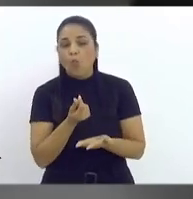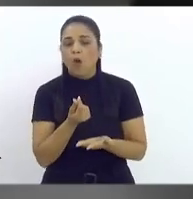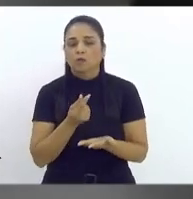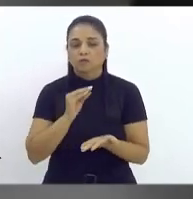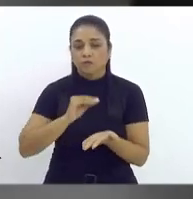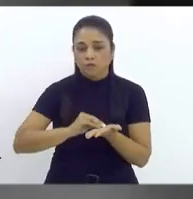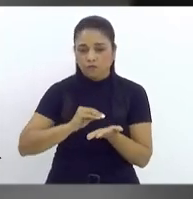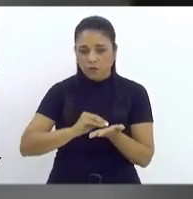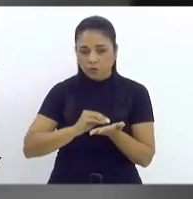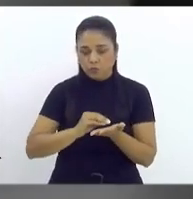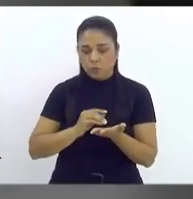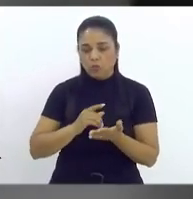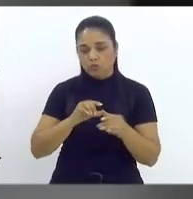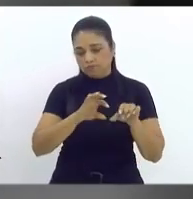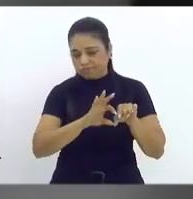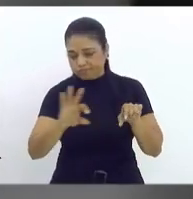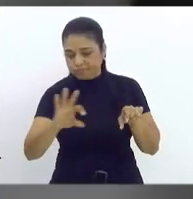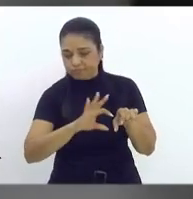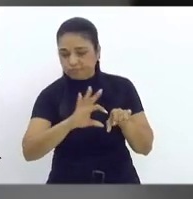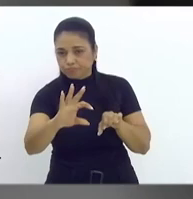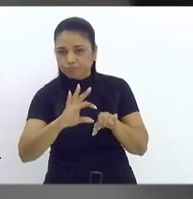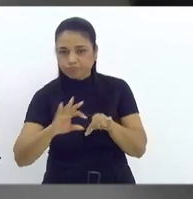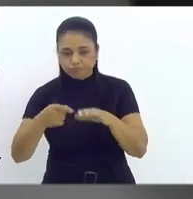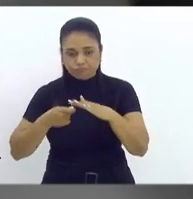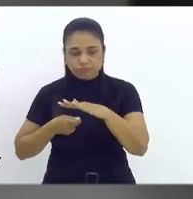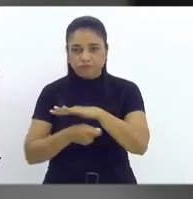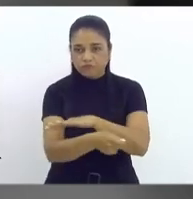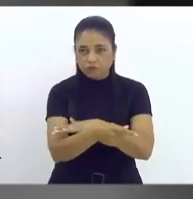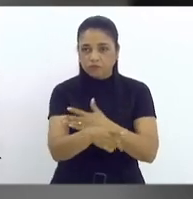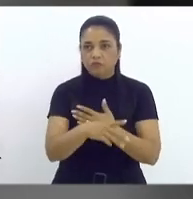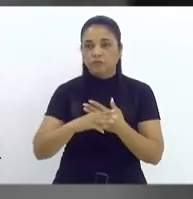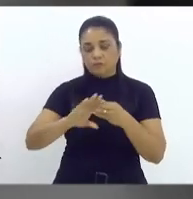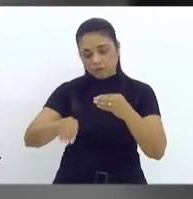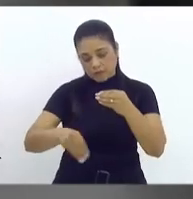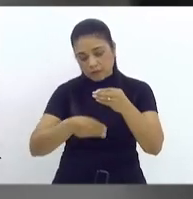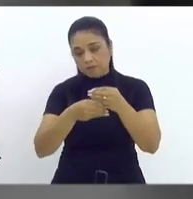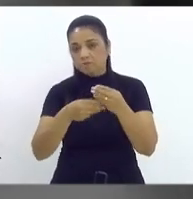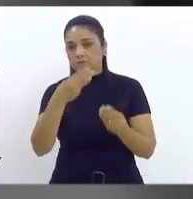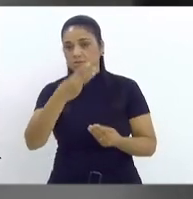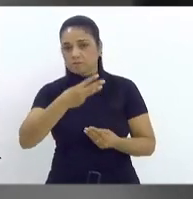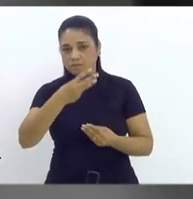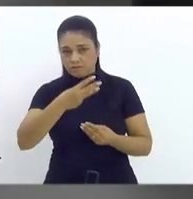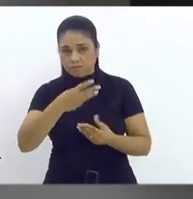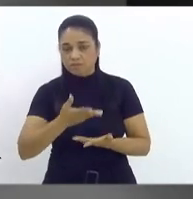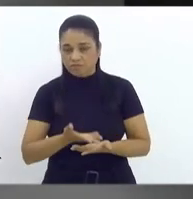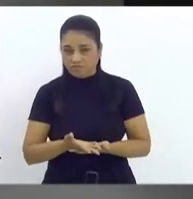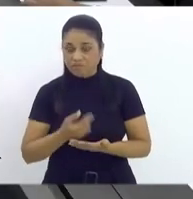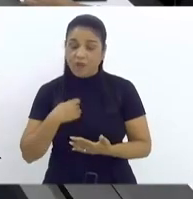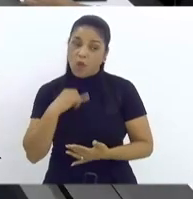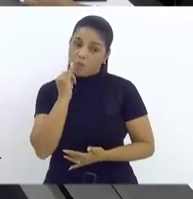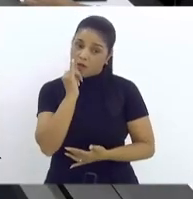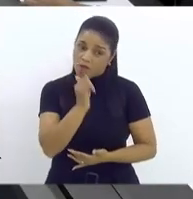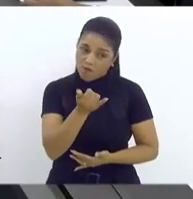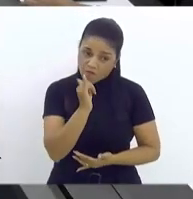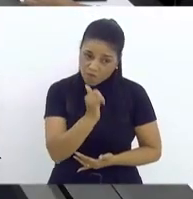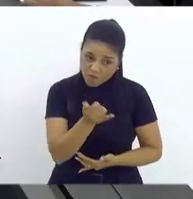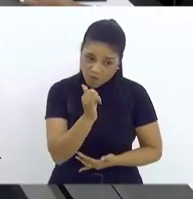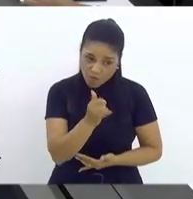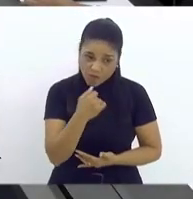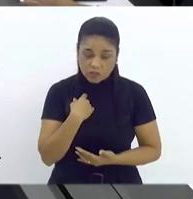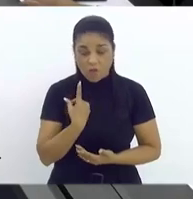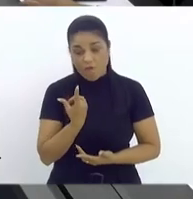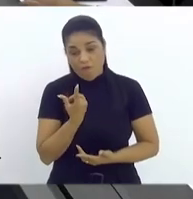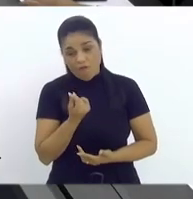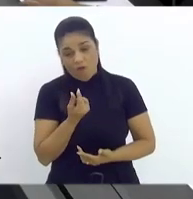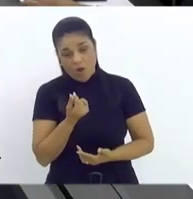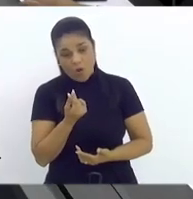em gasodutos físicos previstos no primeiro e segundo os termos aditivos? Também essa é uma informação assim que valores